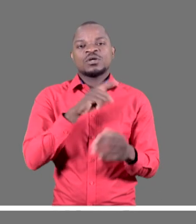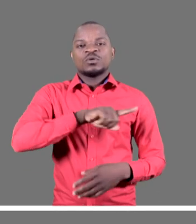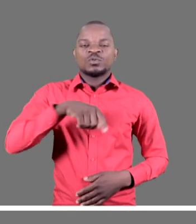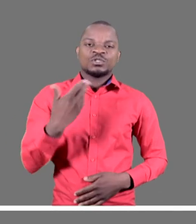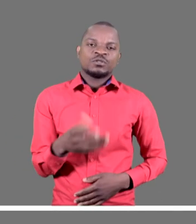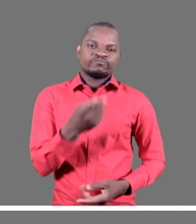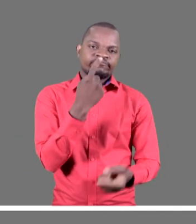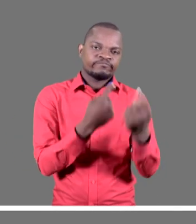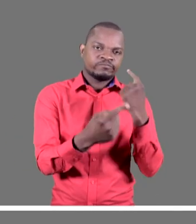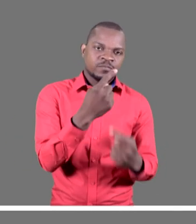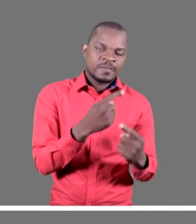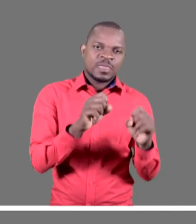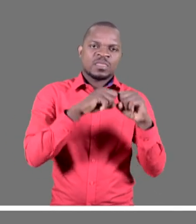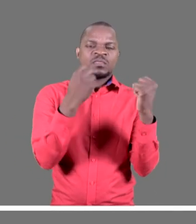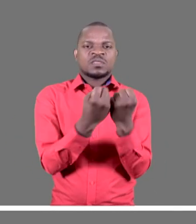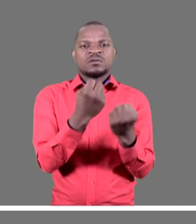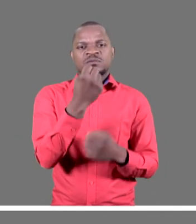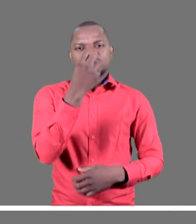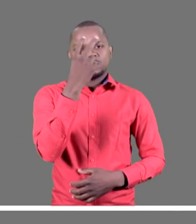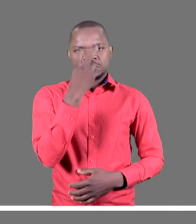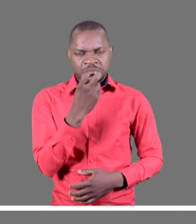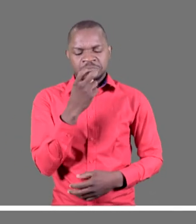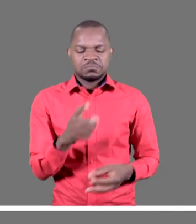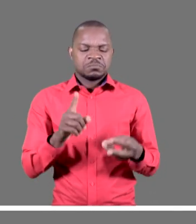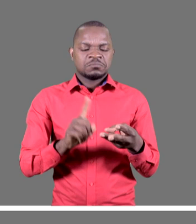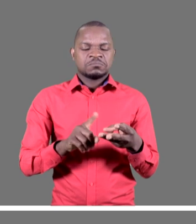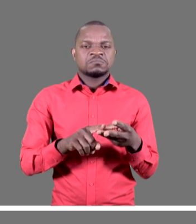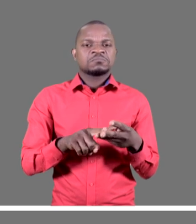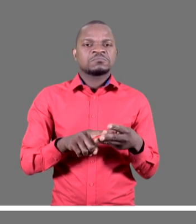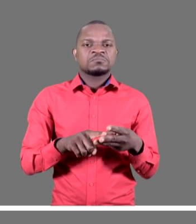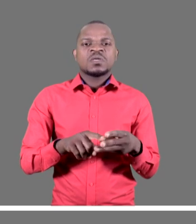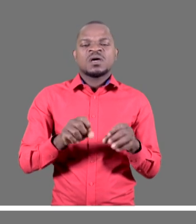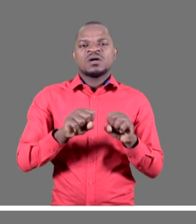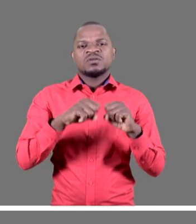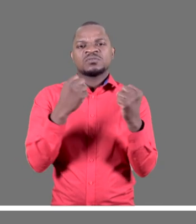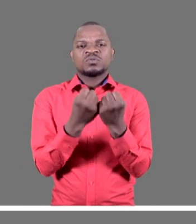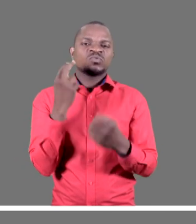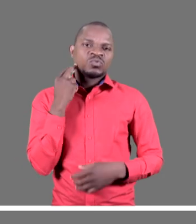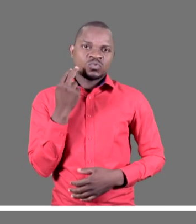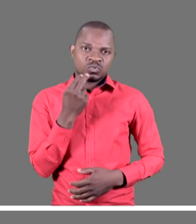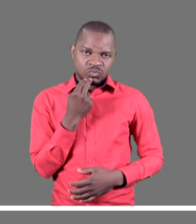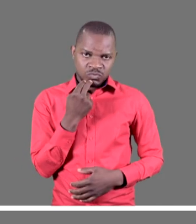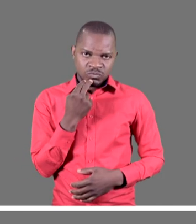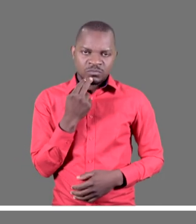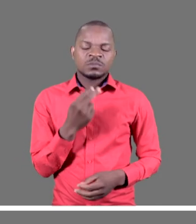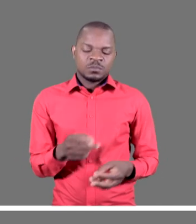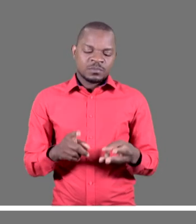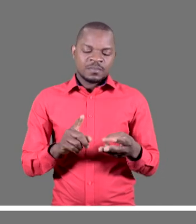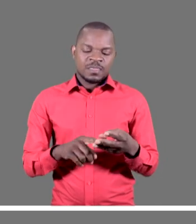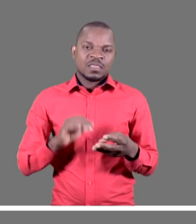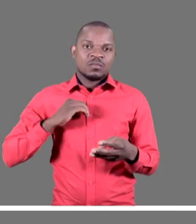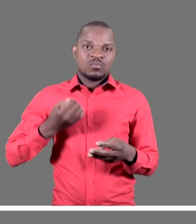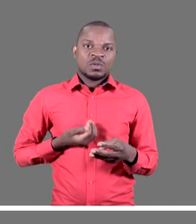Sérgio Miguel, presidente da CAMO, Associação dos Cegos Amplíopes de Moçambique,